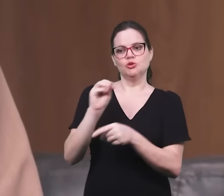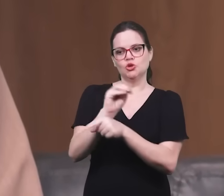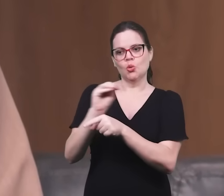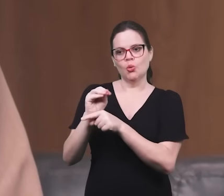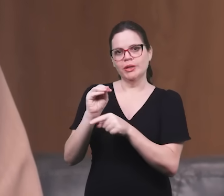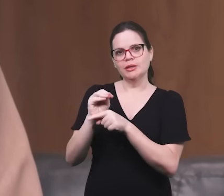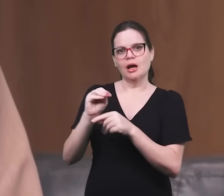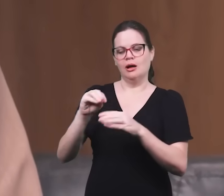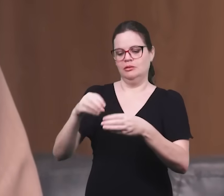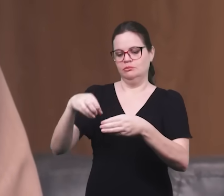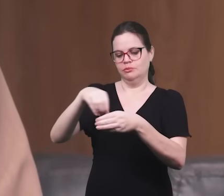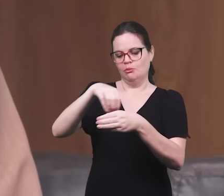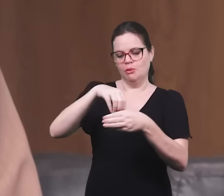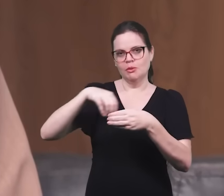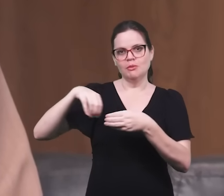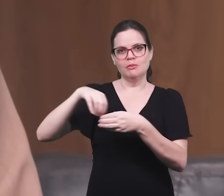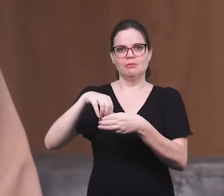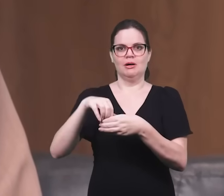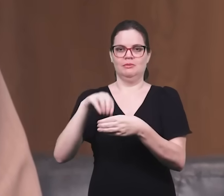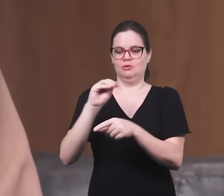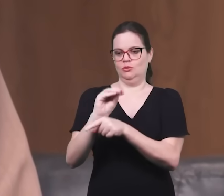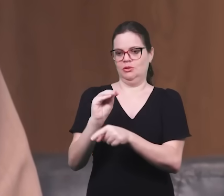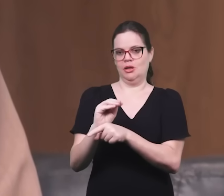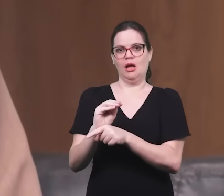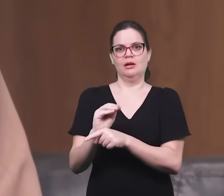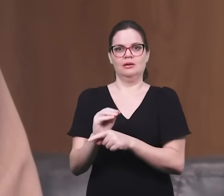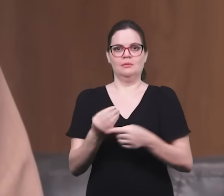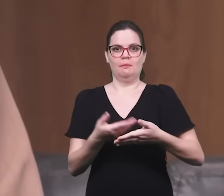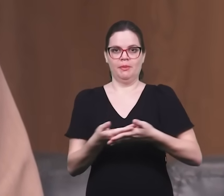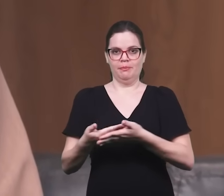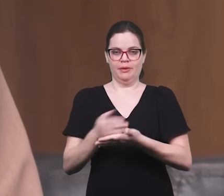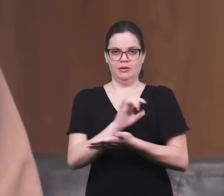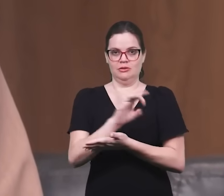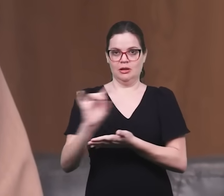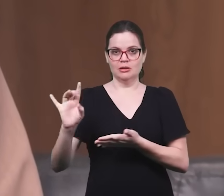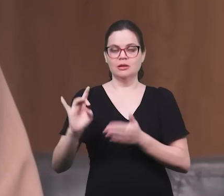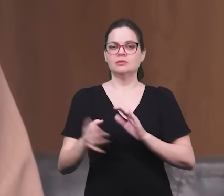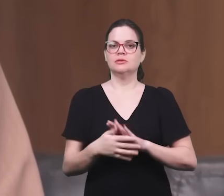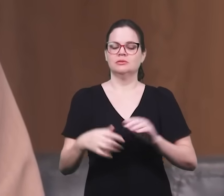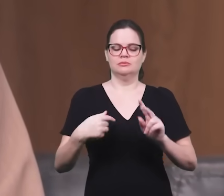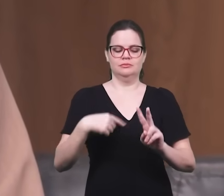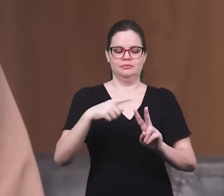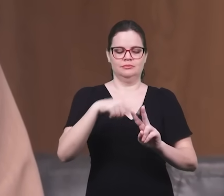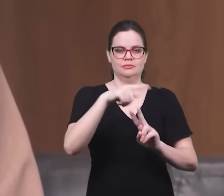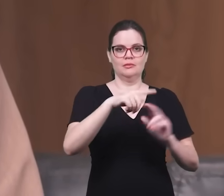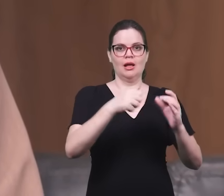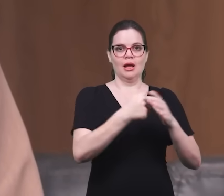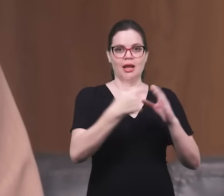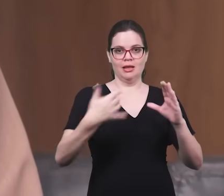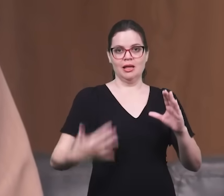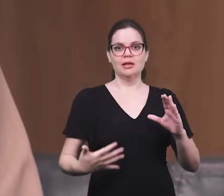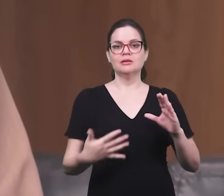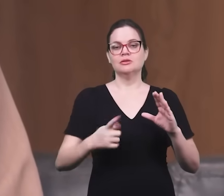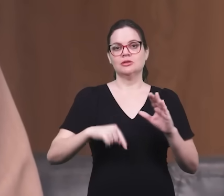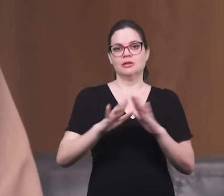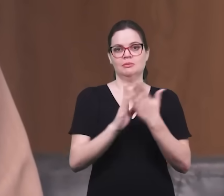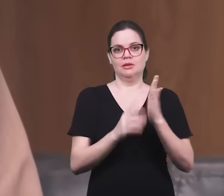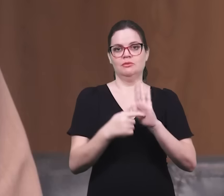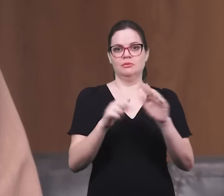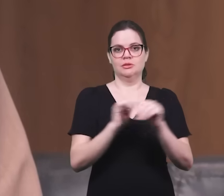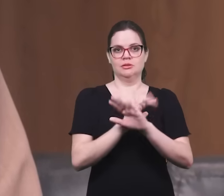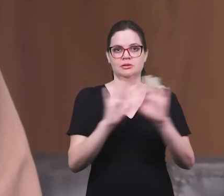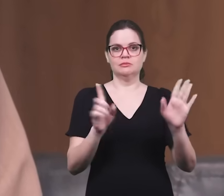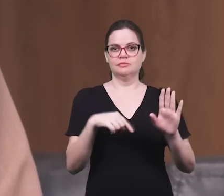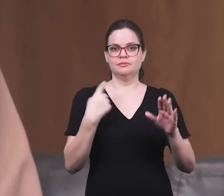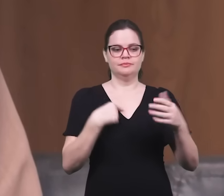duas características desses dois pássaros que a Bíblia cita que nos trazem esse sentimento